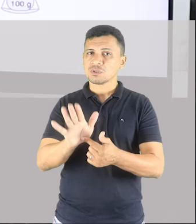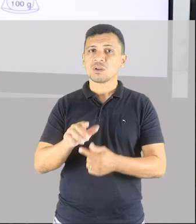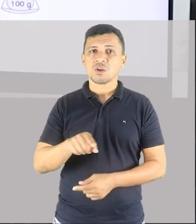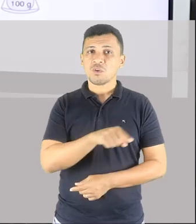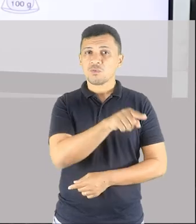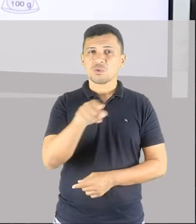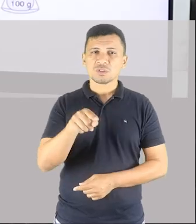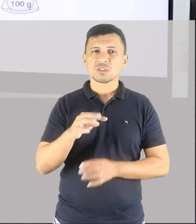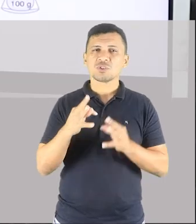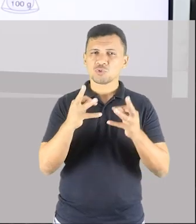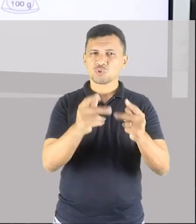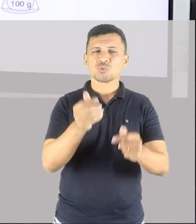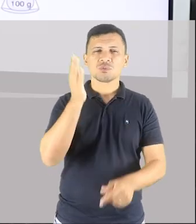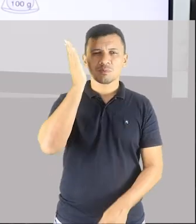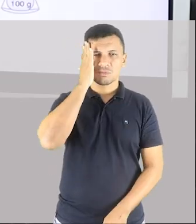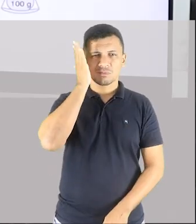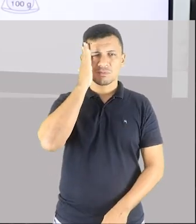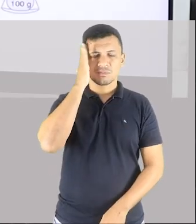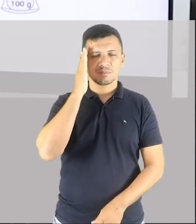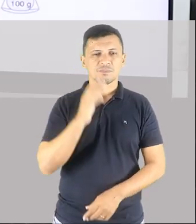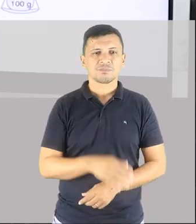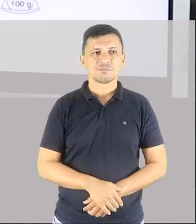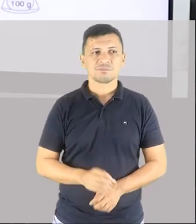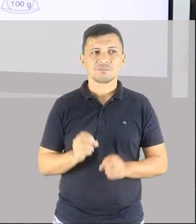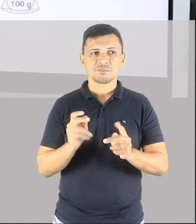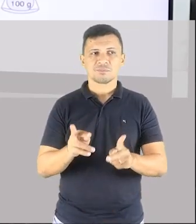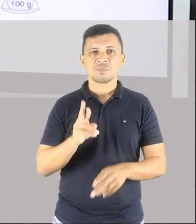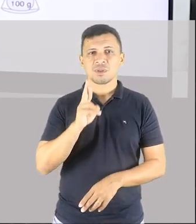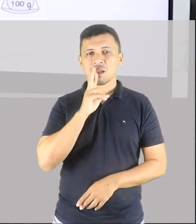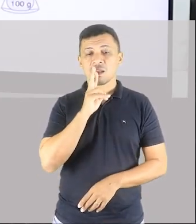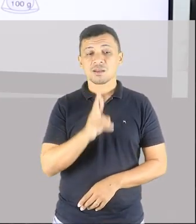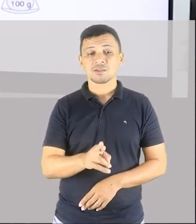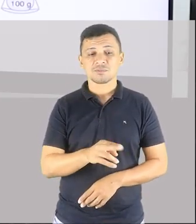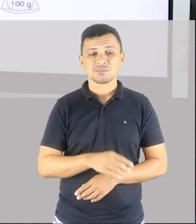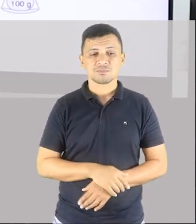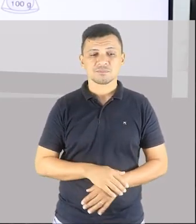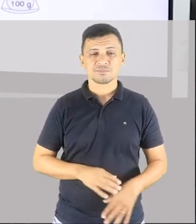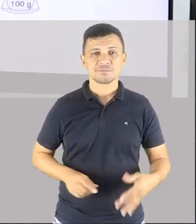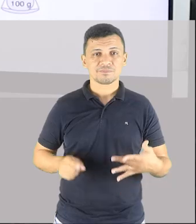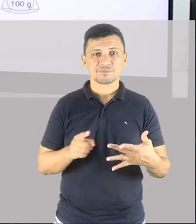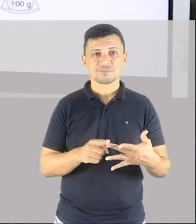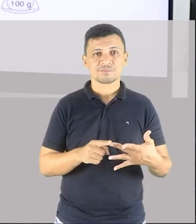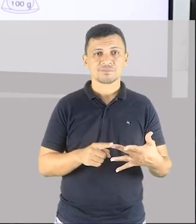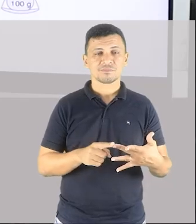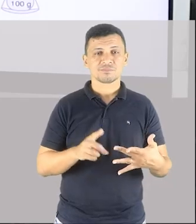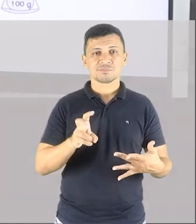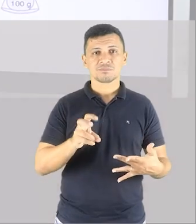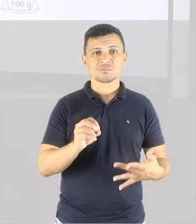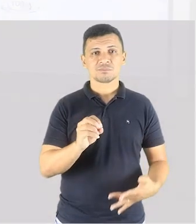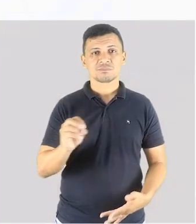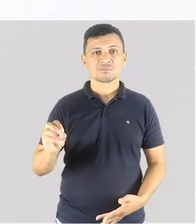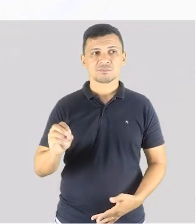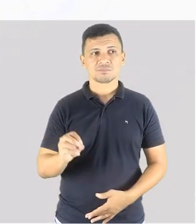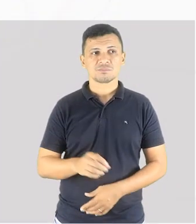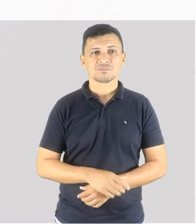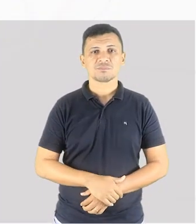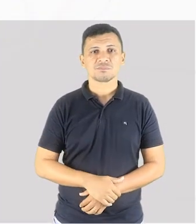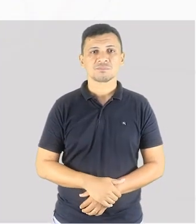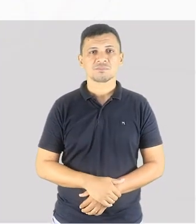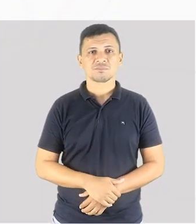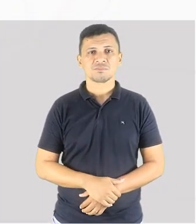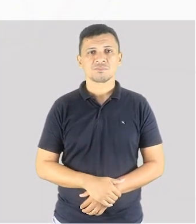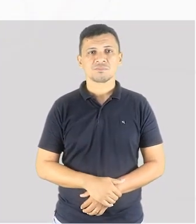de que todos entendam. Belezinha? Então a resposta aí, 500 gramas. Vamos ver se está certo?